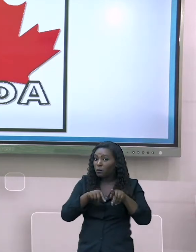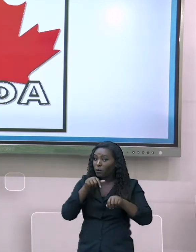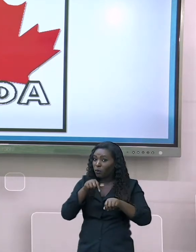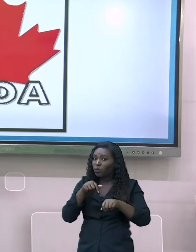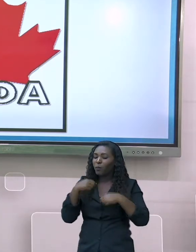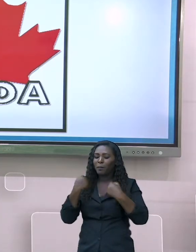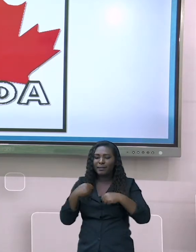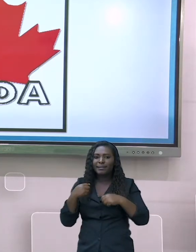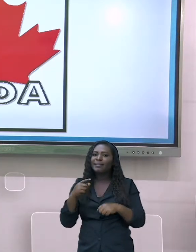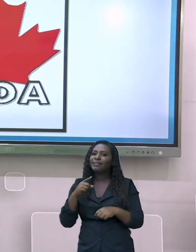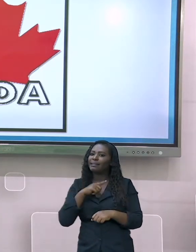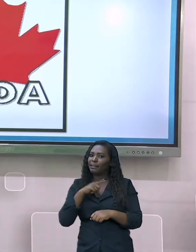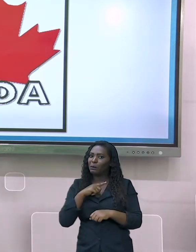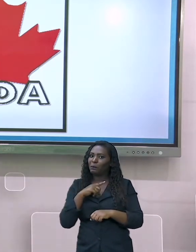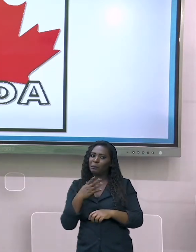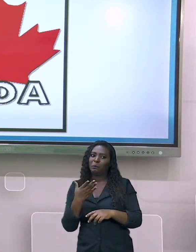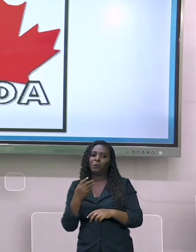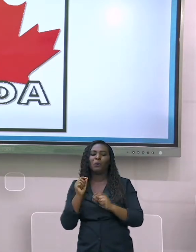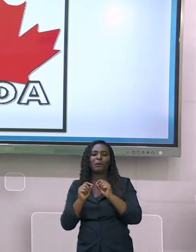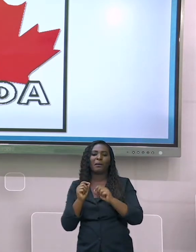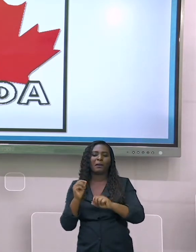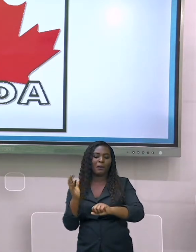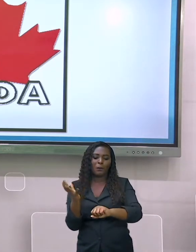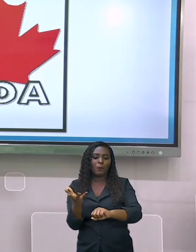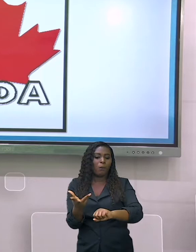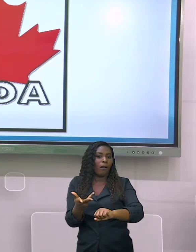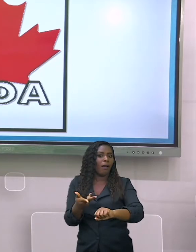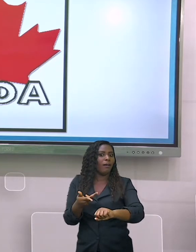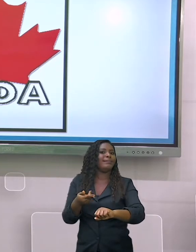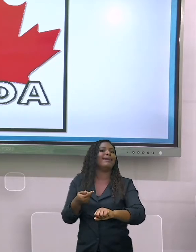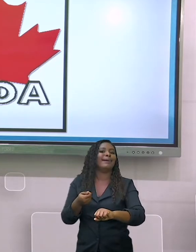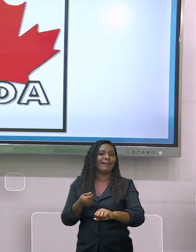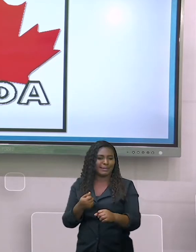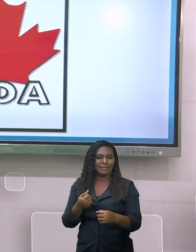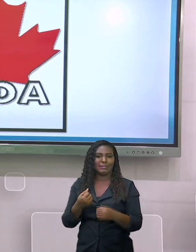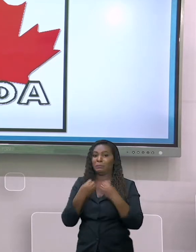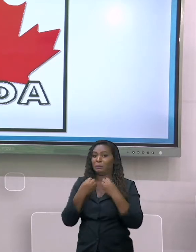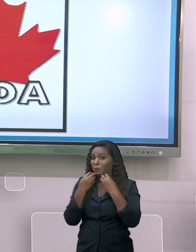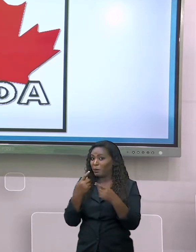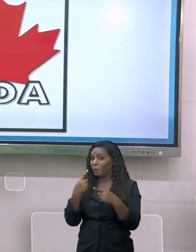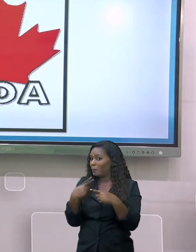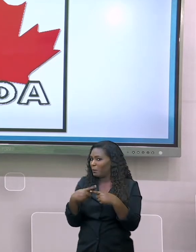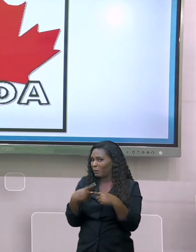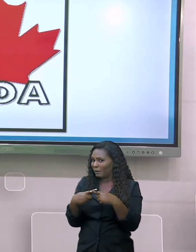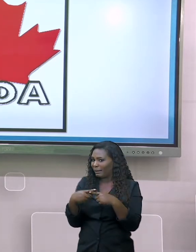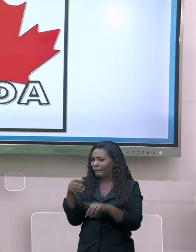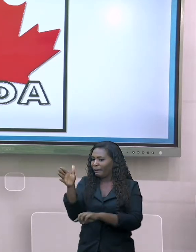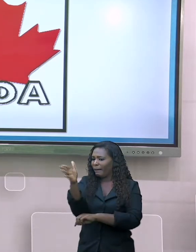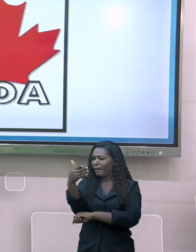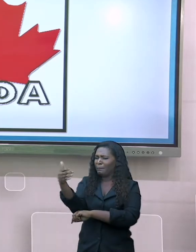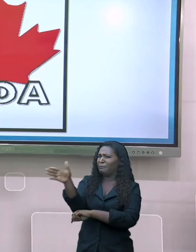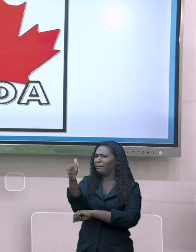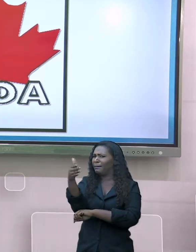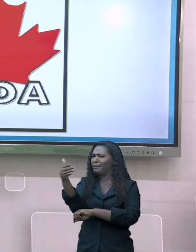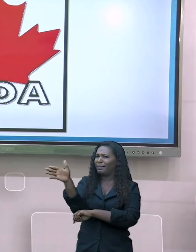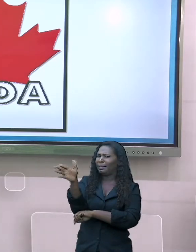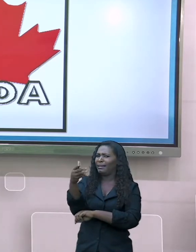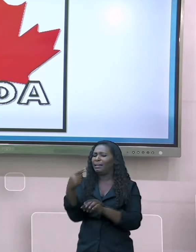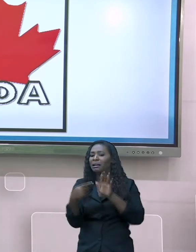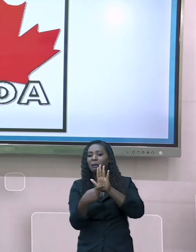a cor, o desenho, a cor, tá? Ele remonta para